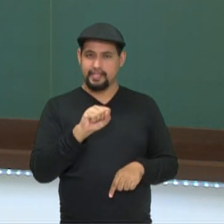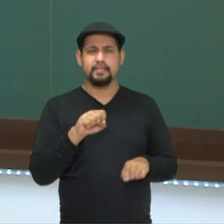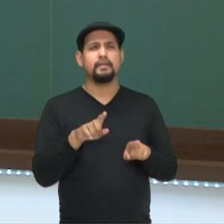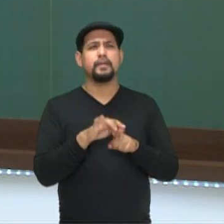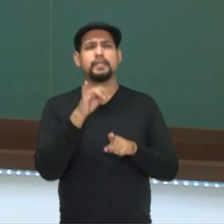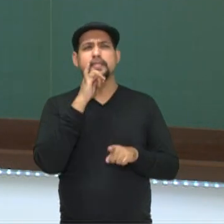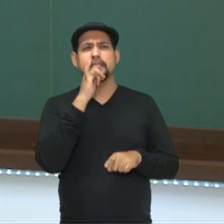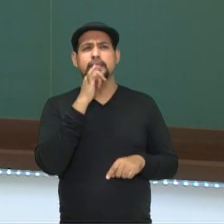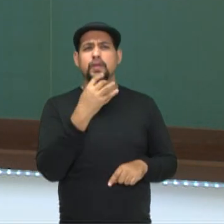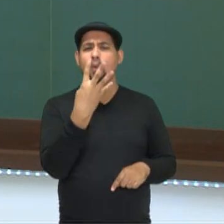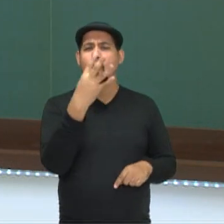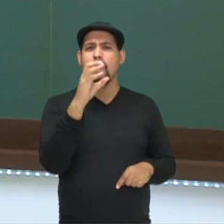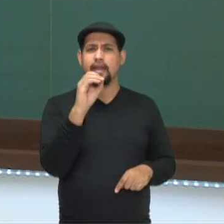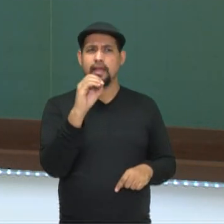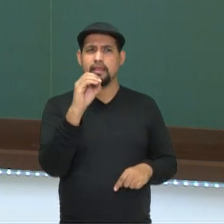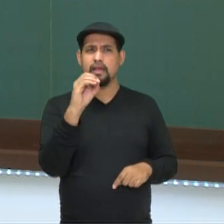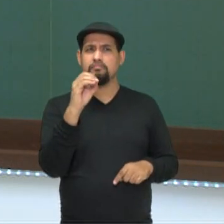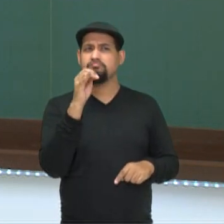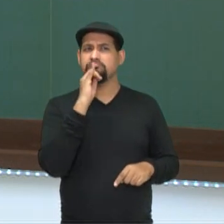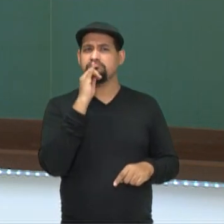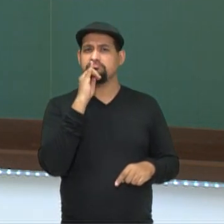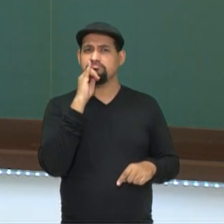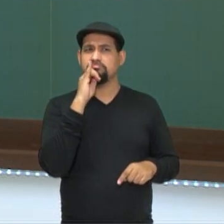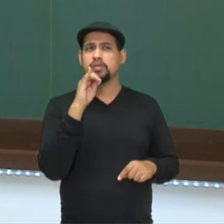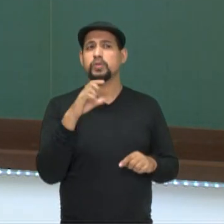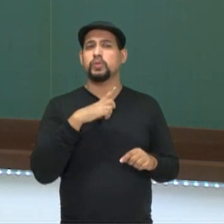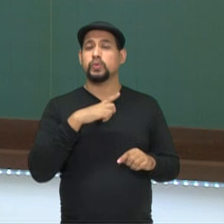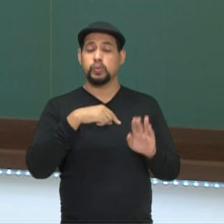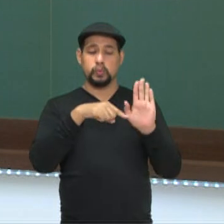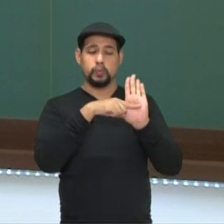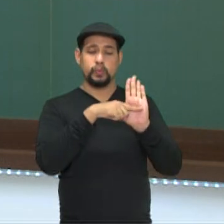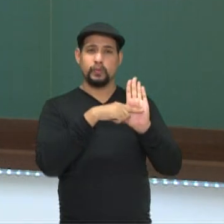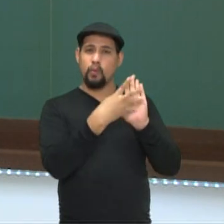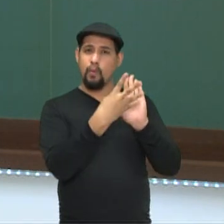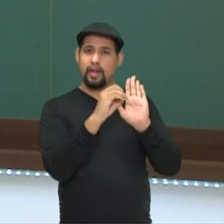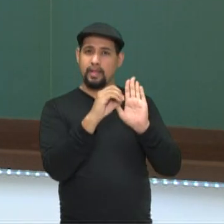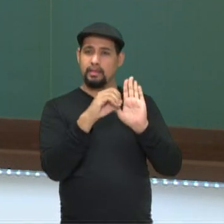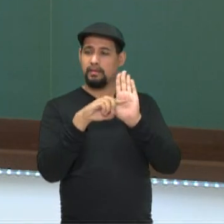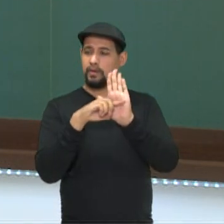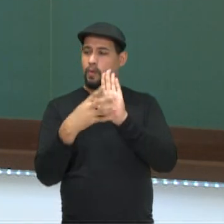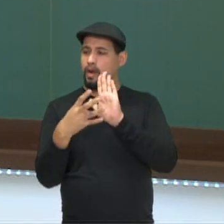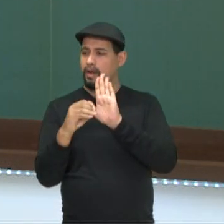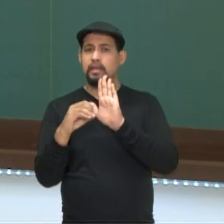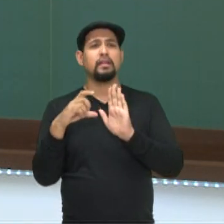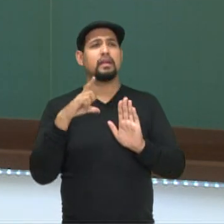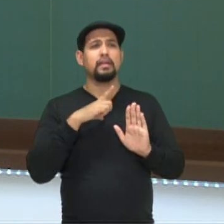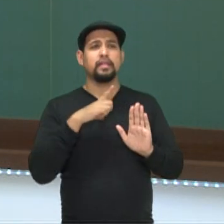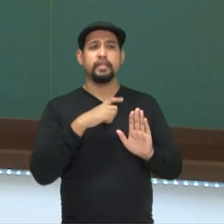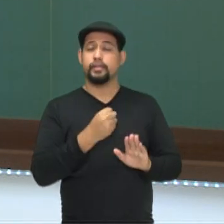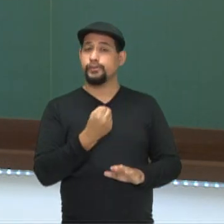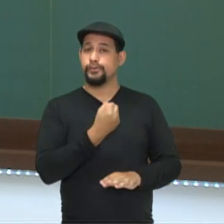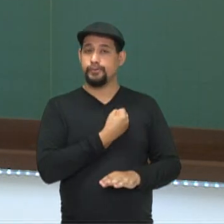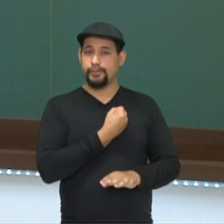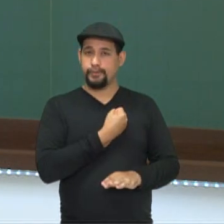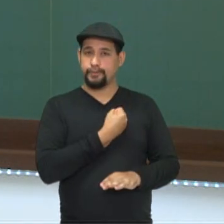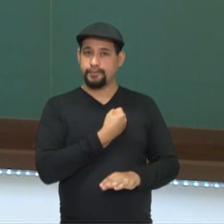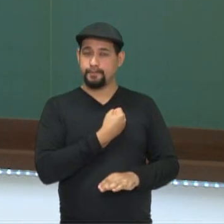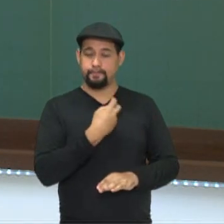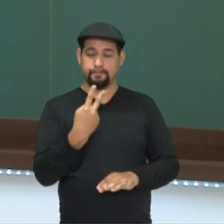este 40 para o primeiro membro, ou seja, subtraio 40 em cada membro, eu vou ter esta equação aqui do segundo